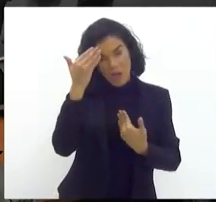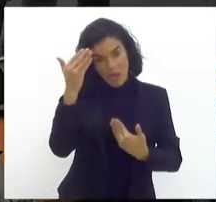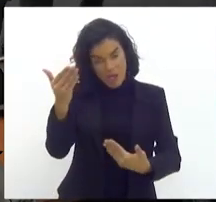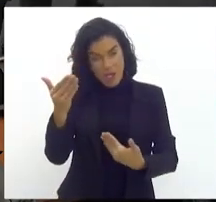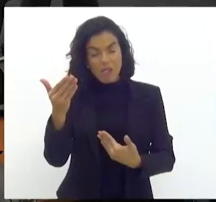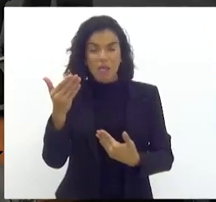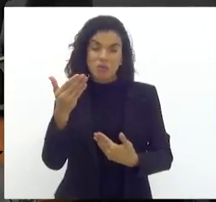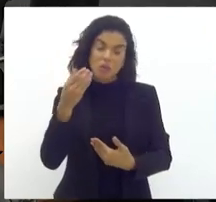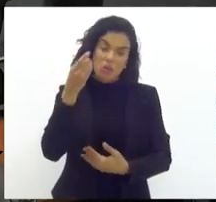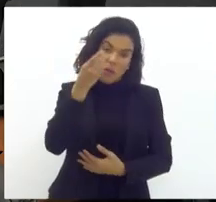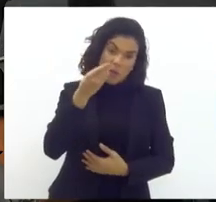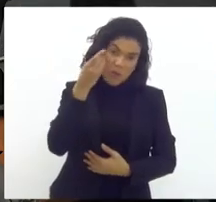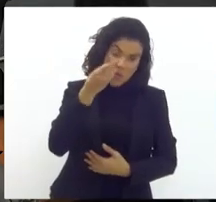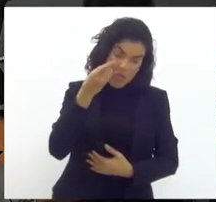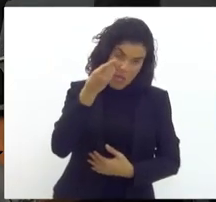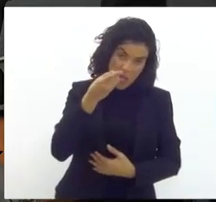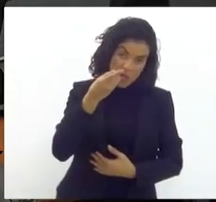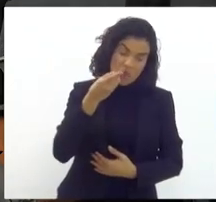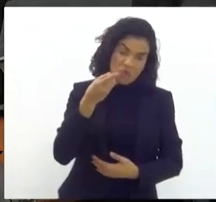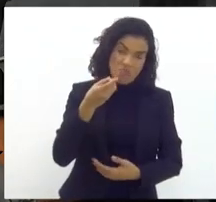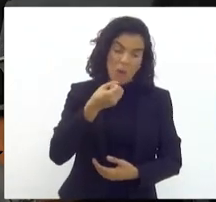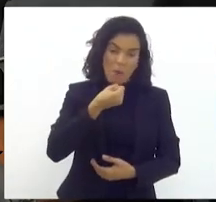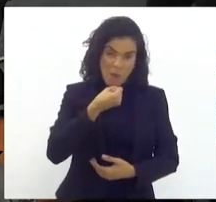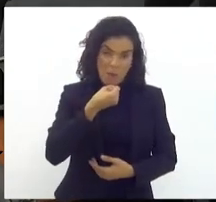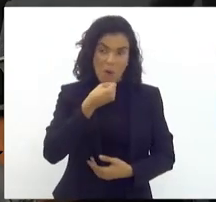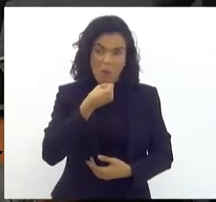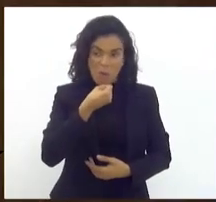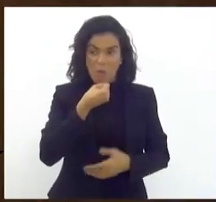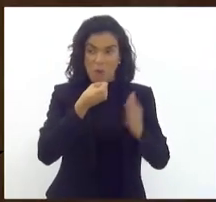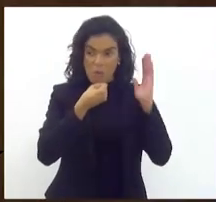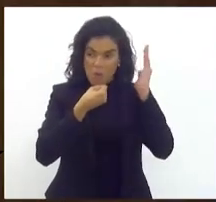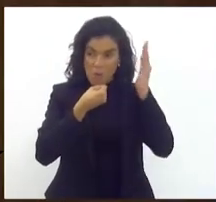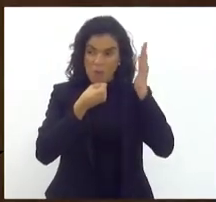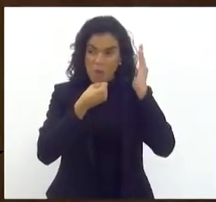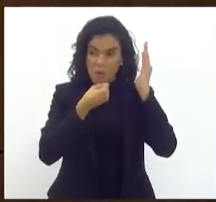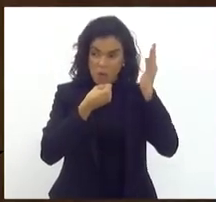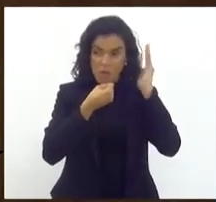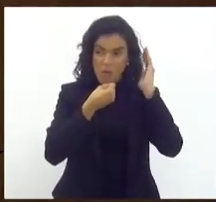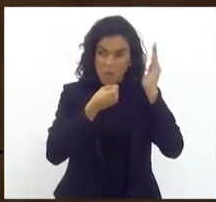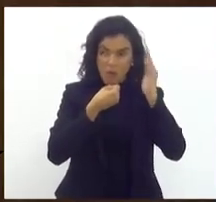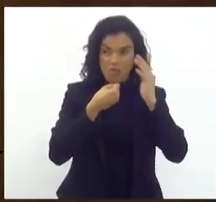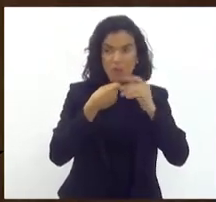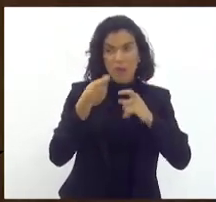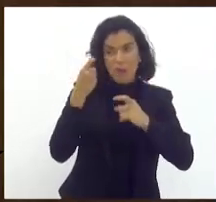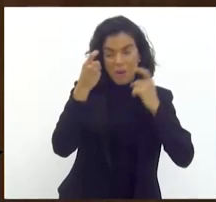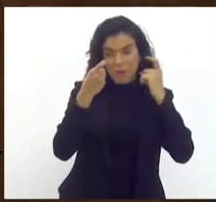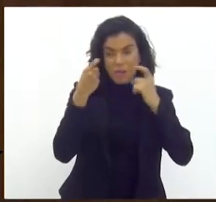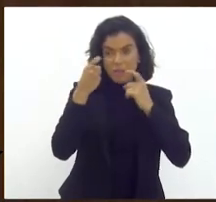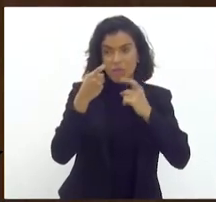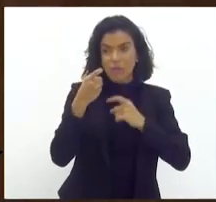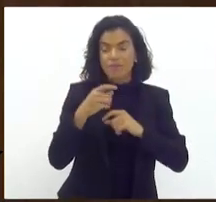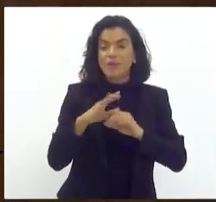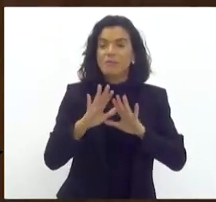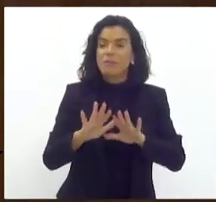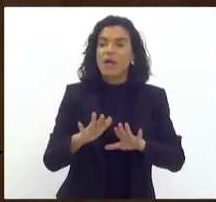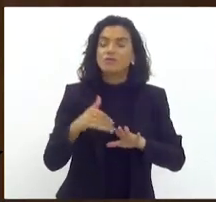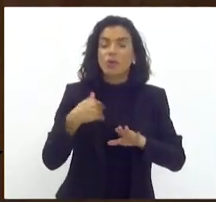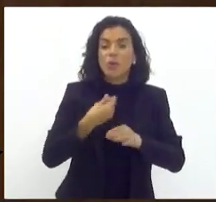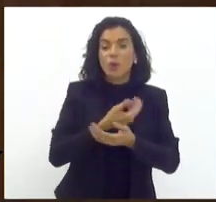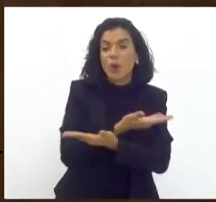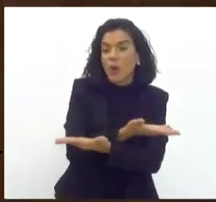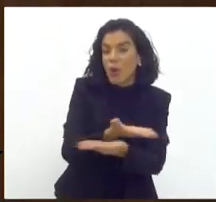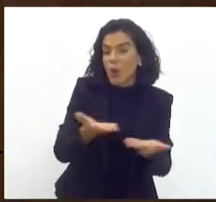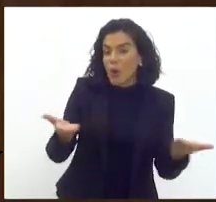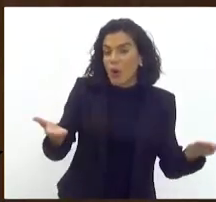as palavras dos deputados que me antecederam aqui é válido para caramba preocupação deles mas o que eu estou trazendo